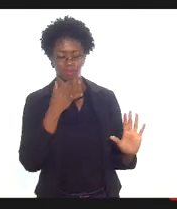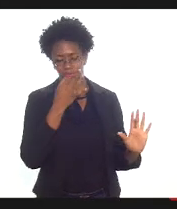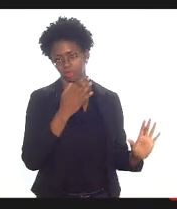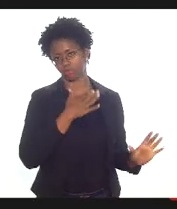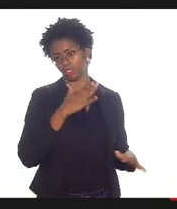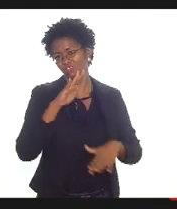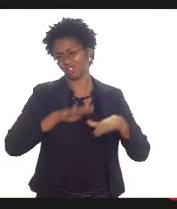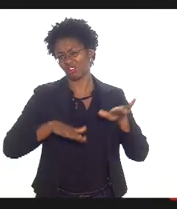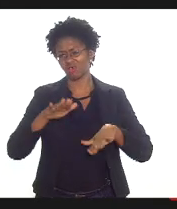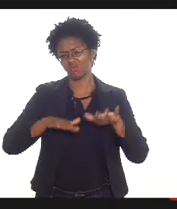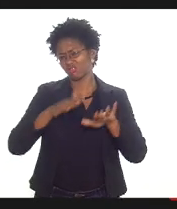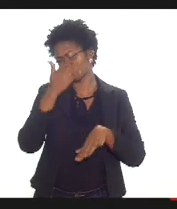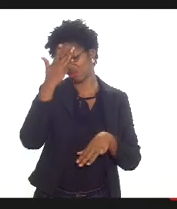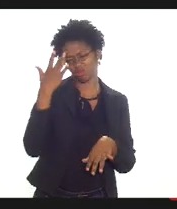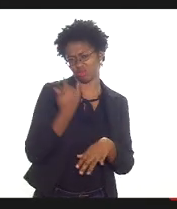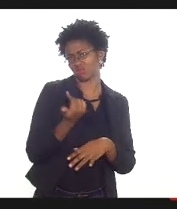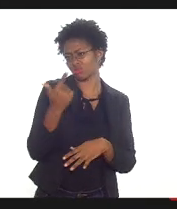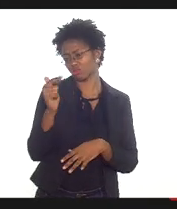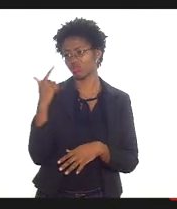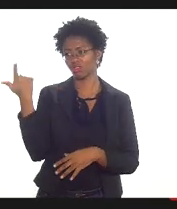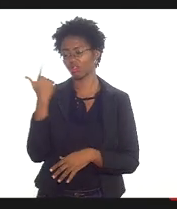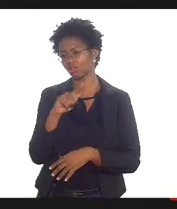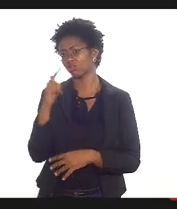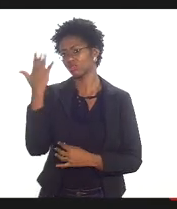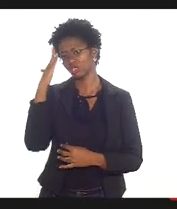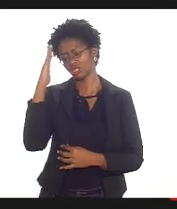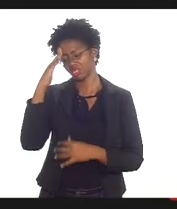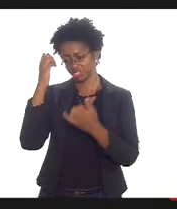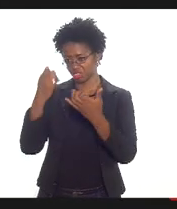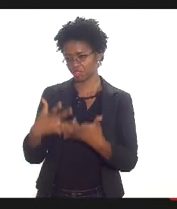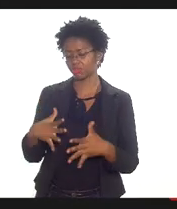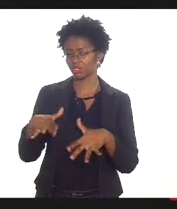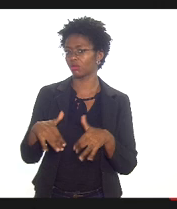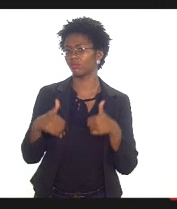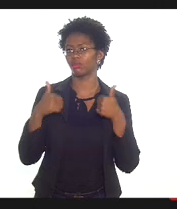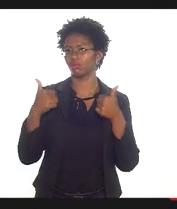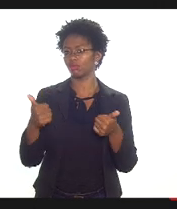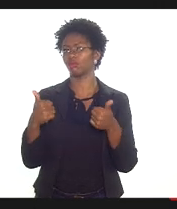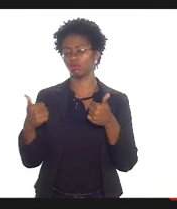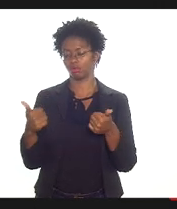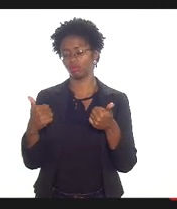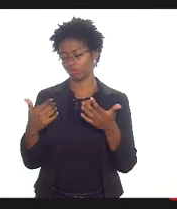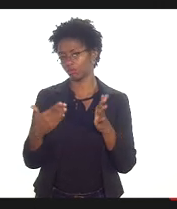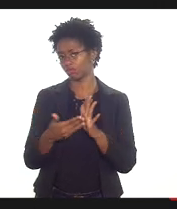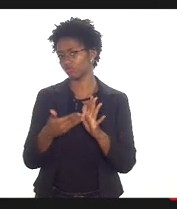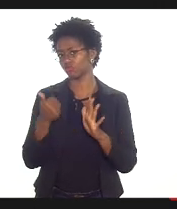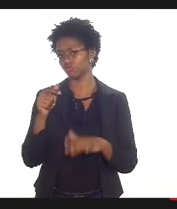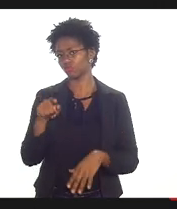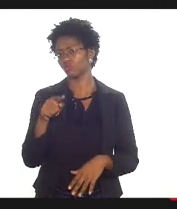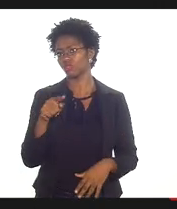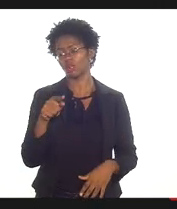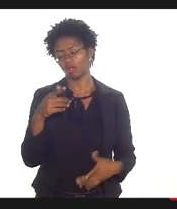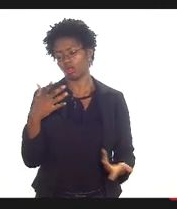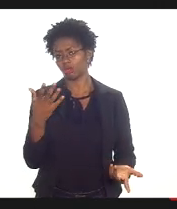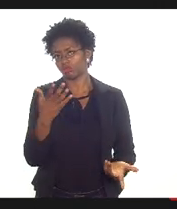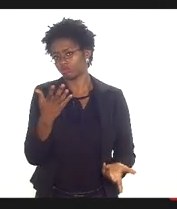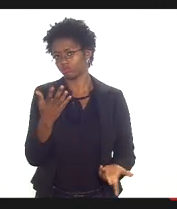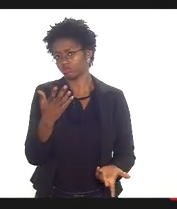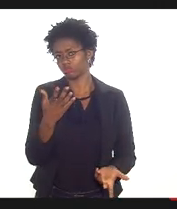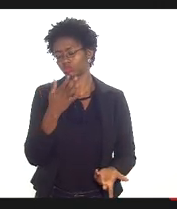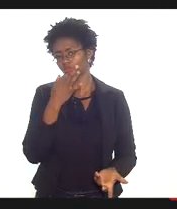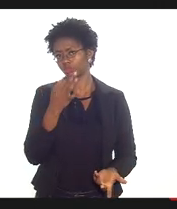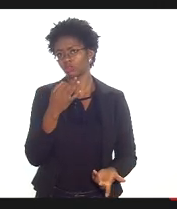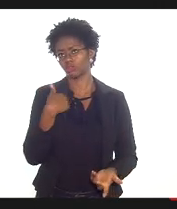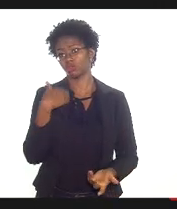que alguém consiga explicar melhor e tirar essa conclusão que eu não